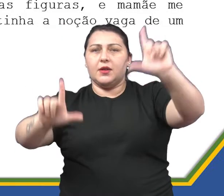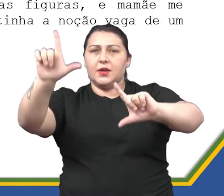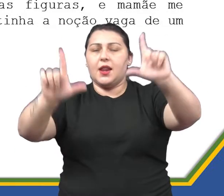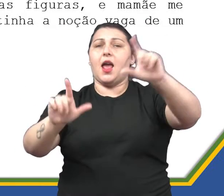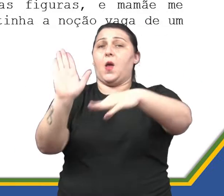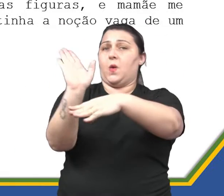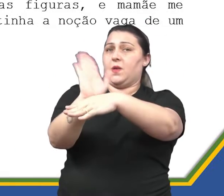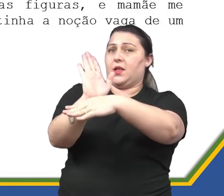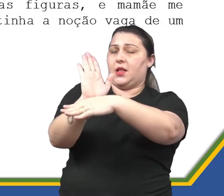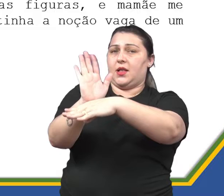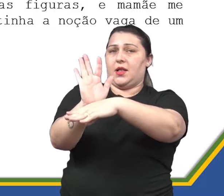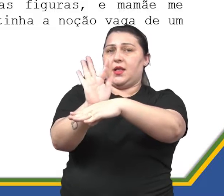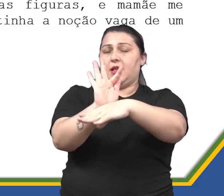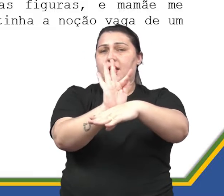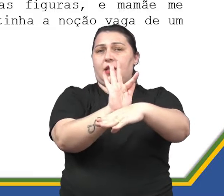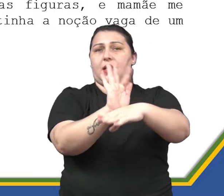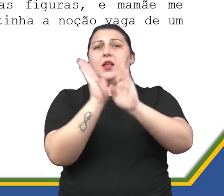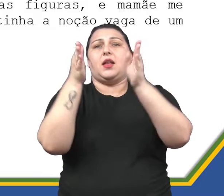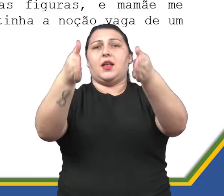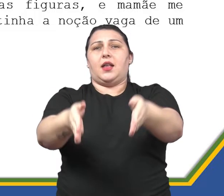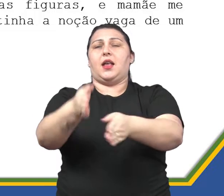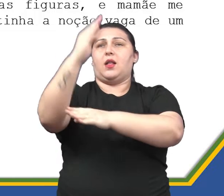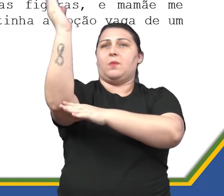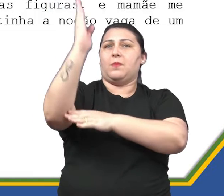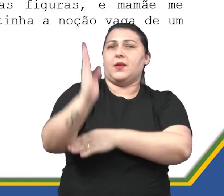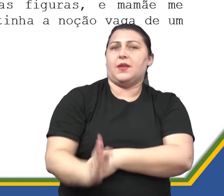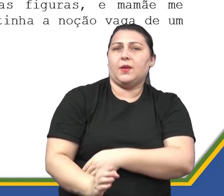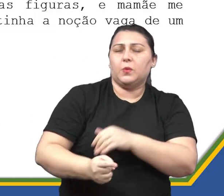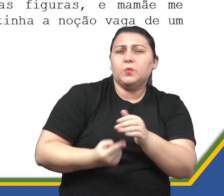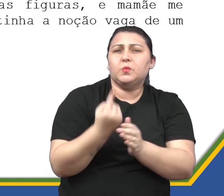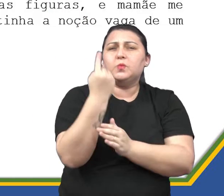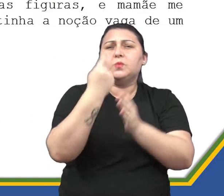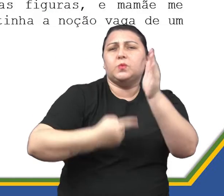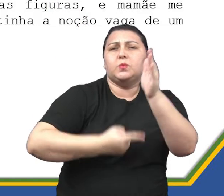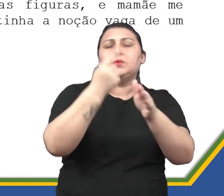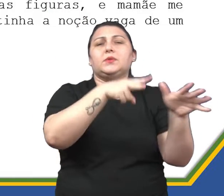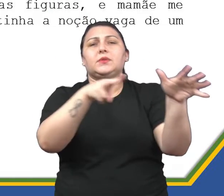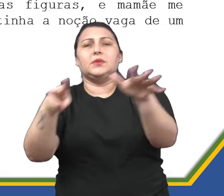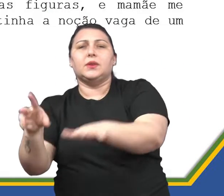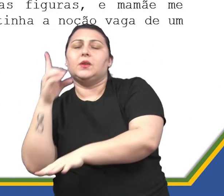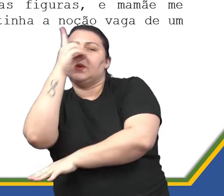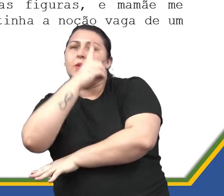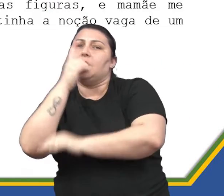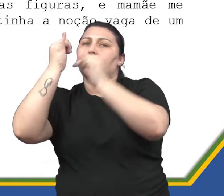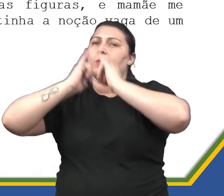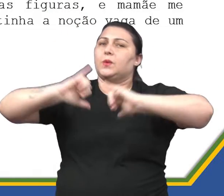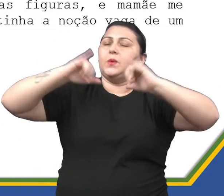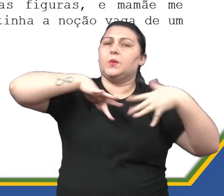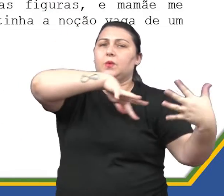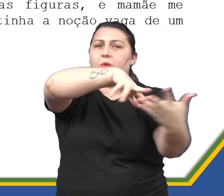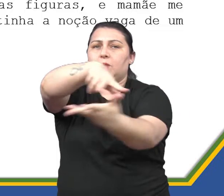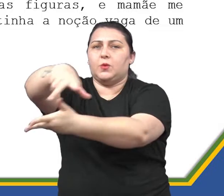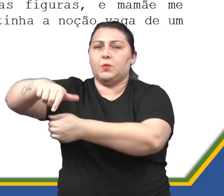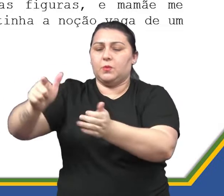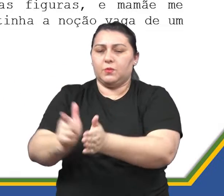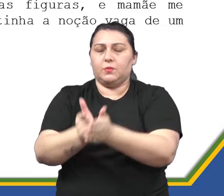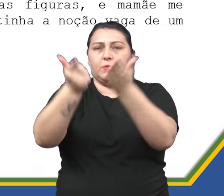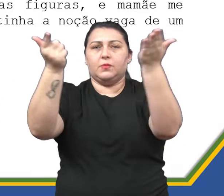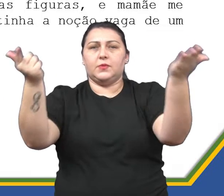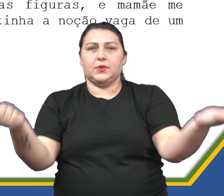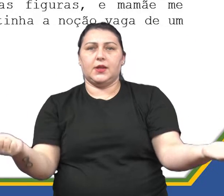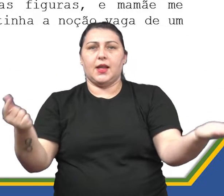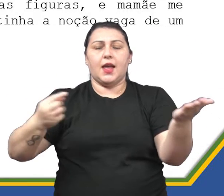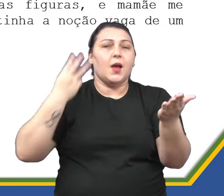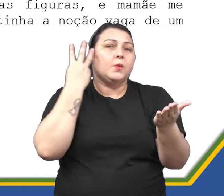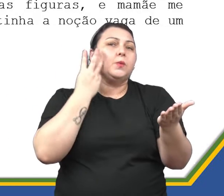cinema chegava ao interior do Brasil uma vez por semana aos domingos. As notícias do mundo vinham pelo jornal, 3